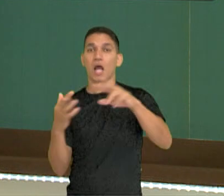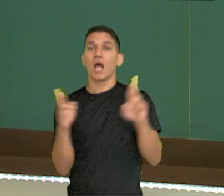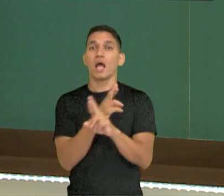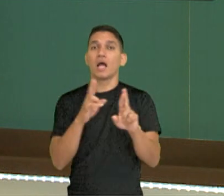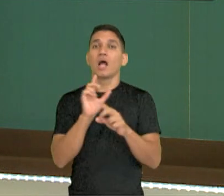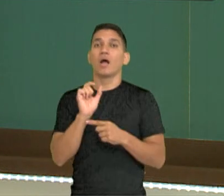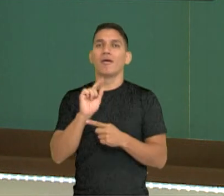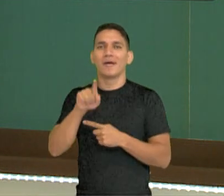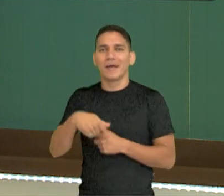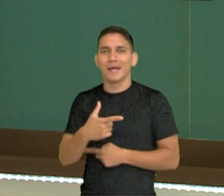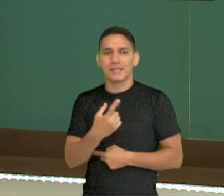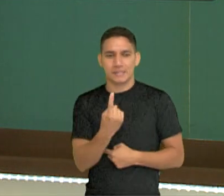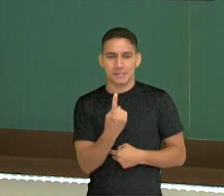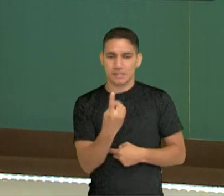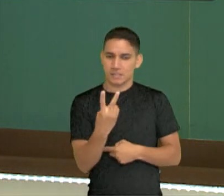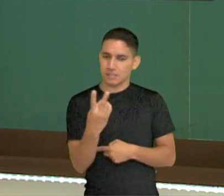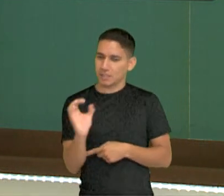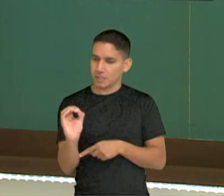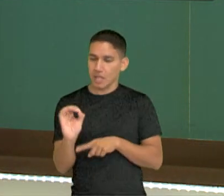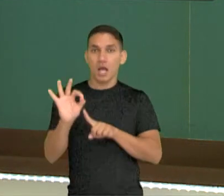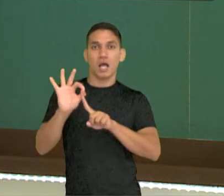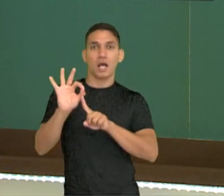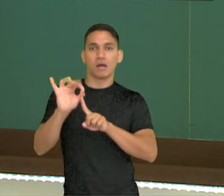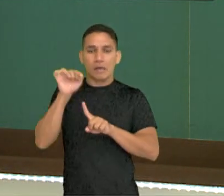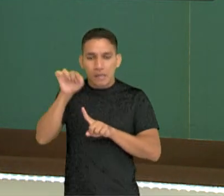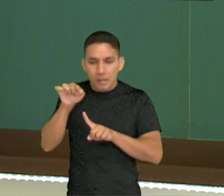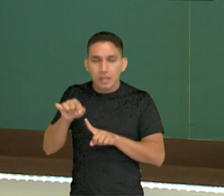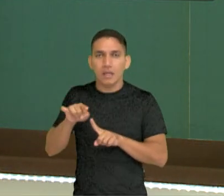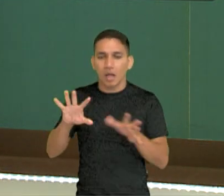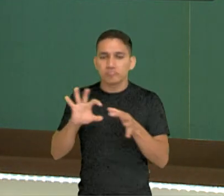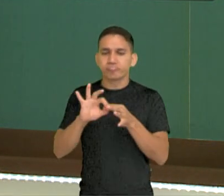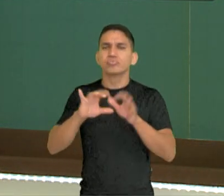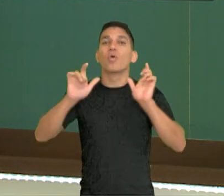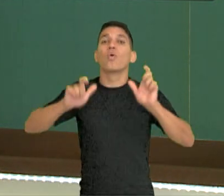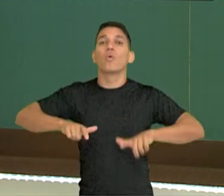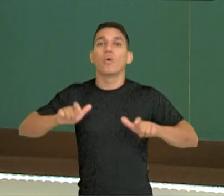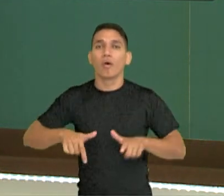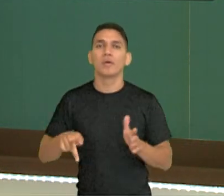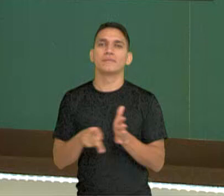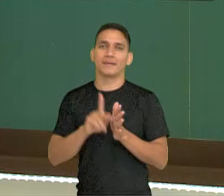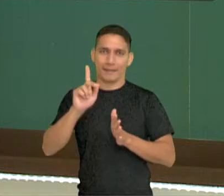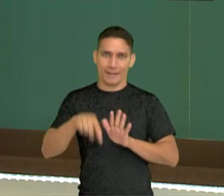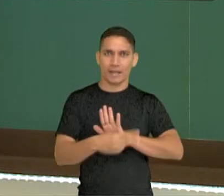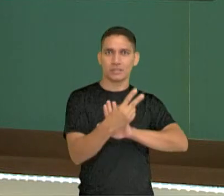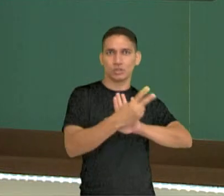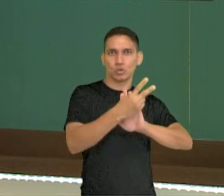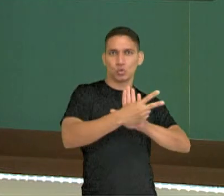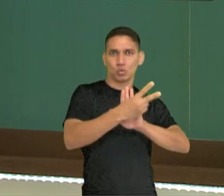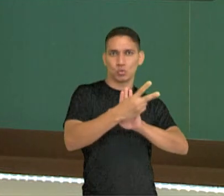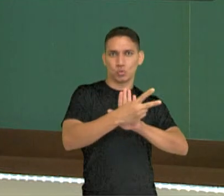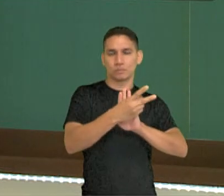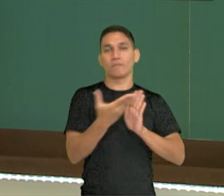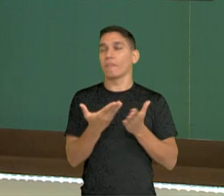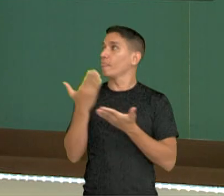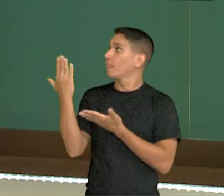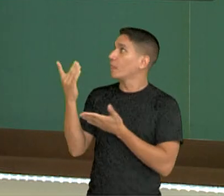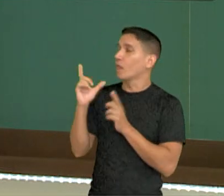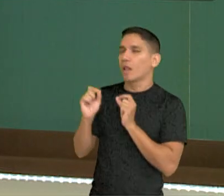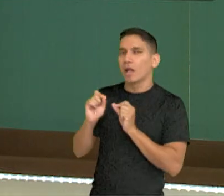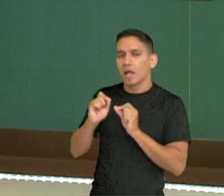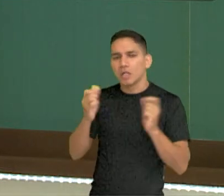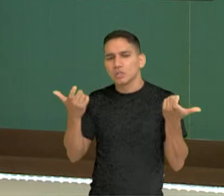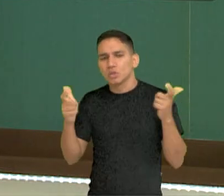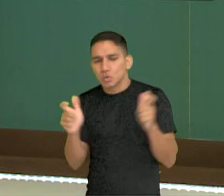ângulo de 120 graus. O ângulo de 120 graus está localizado no segundo quadrante, a fórmula